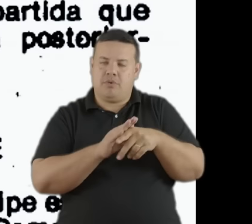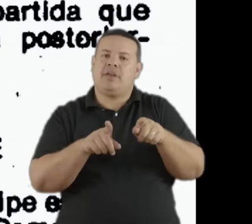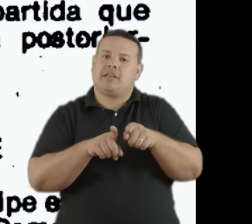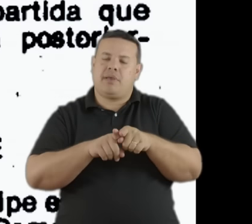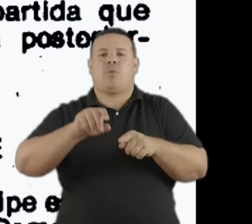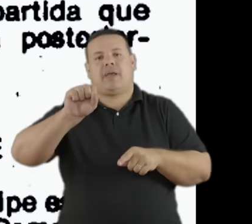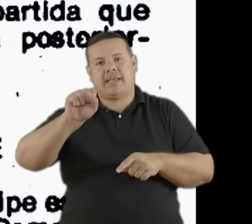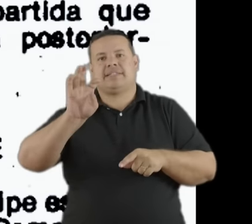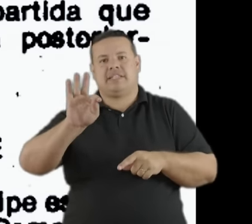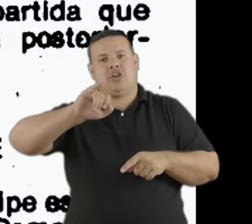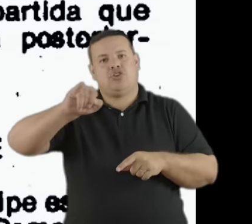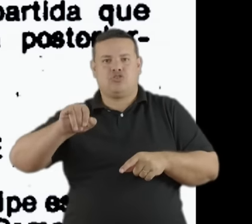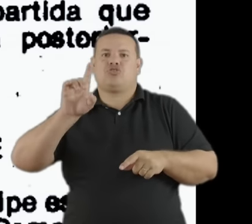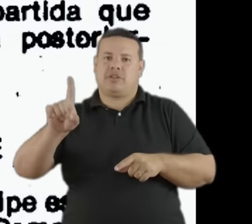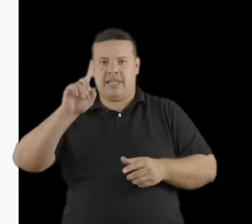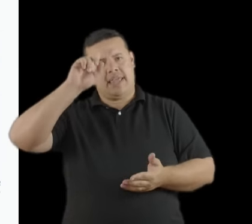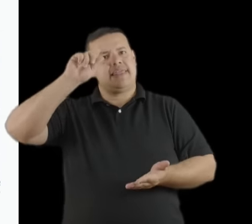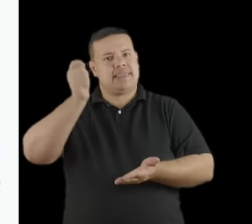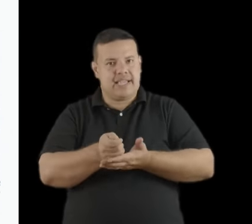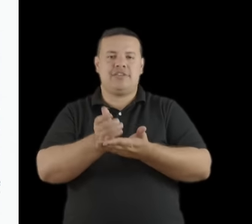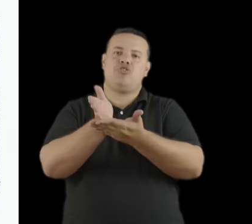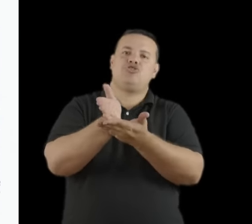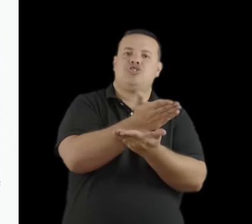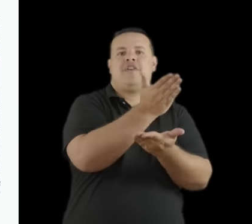a divisão do título entre o Itabaiana e o